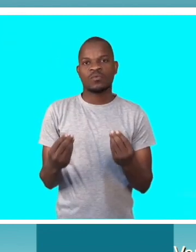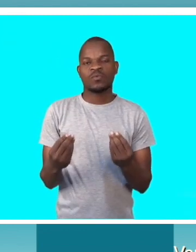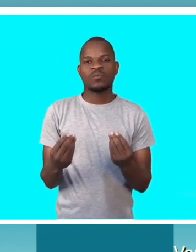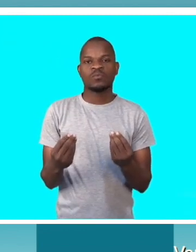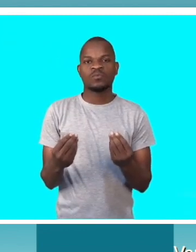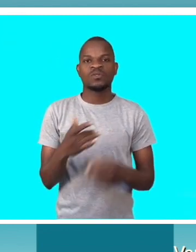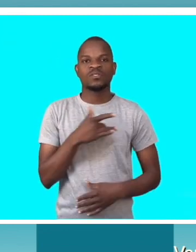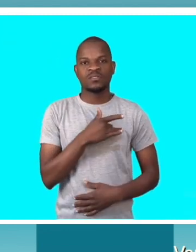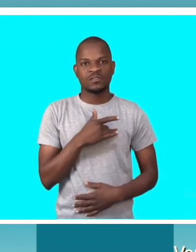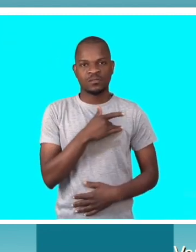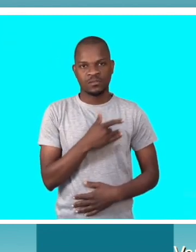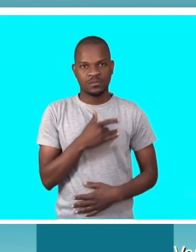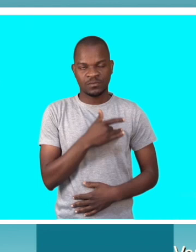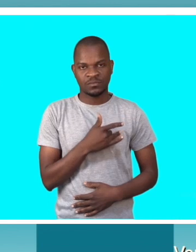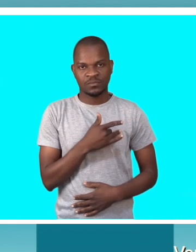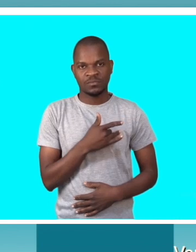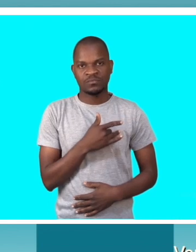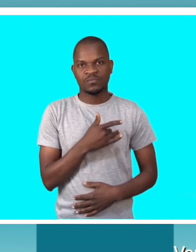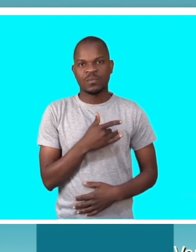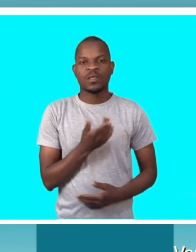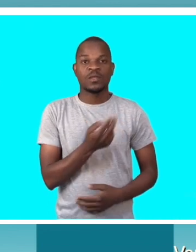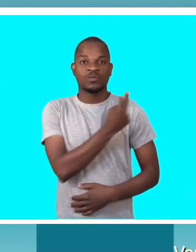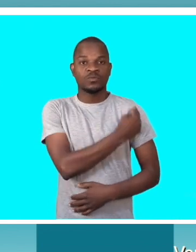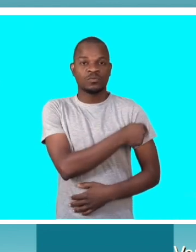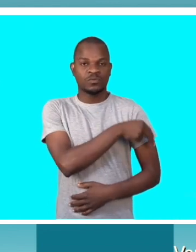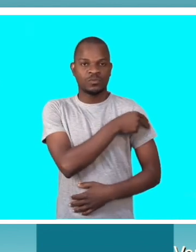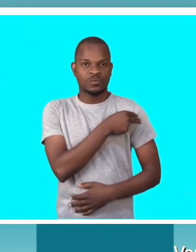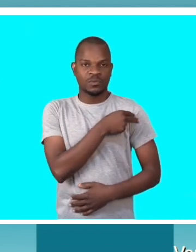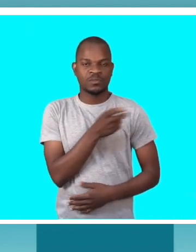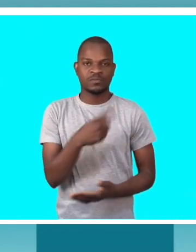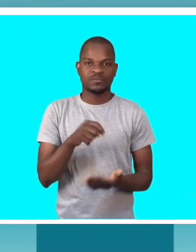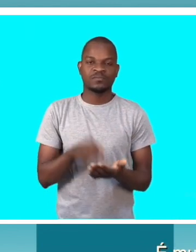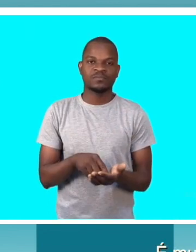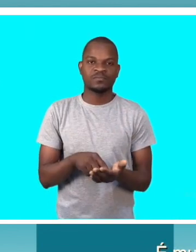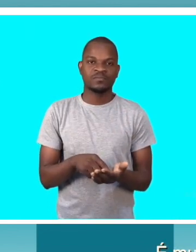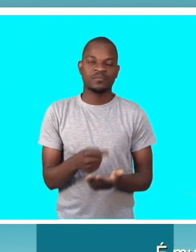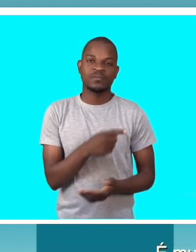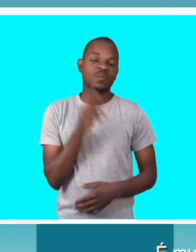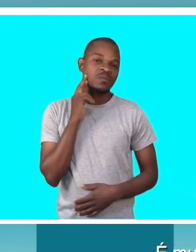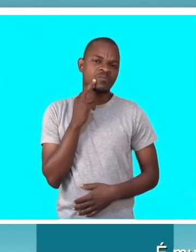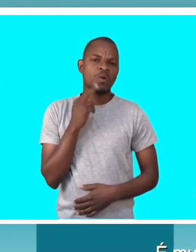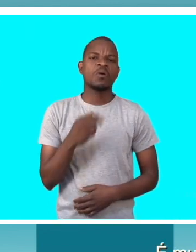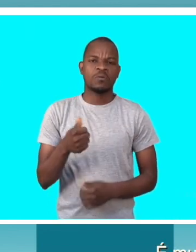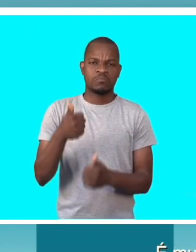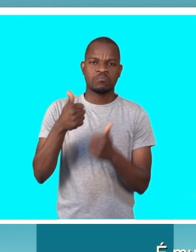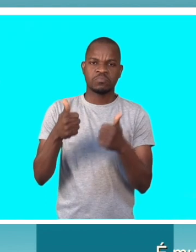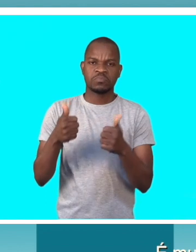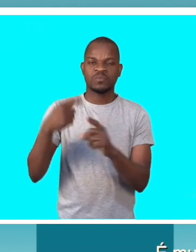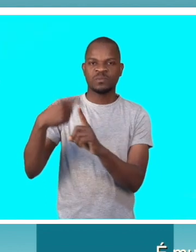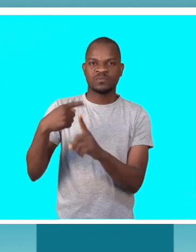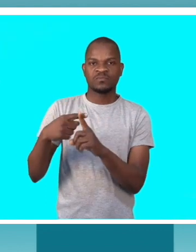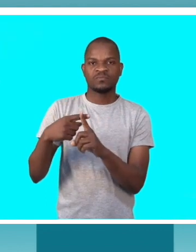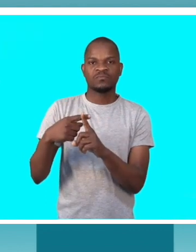sentiu a entrada aqui no Hospital Central de Maputo. Muito bom. Dá mais confiança.